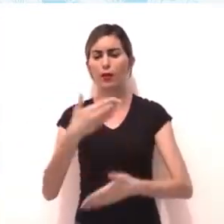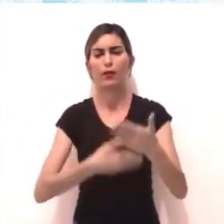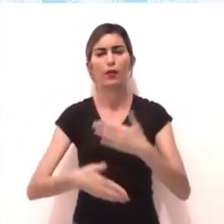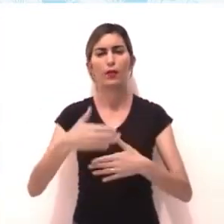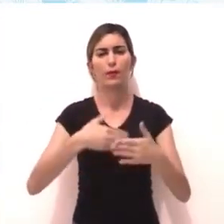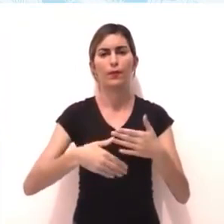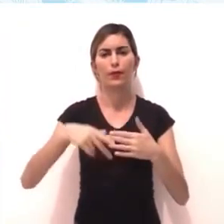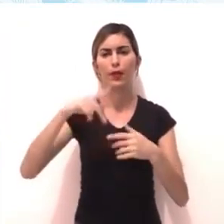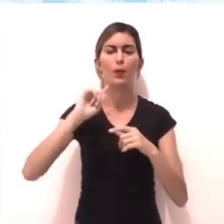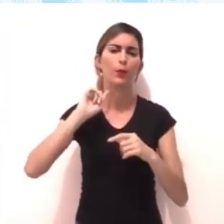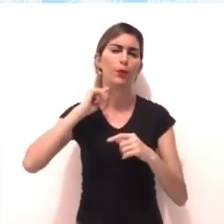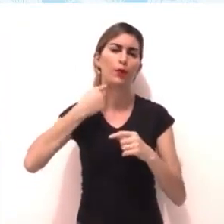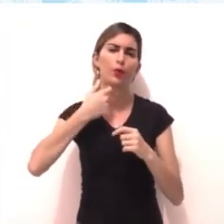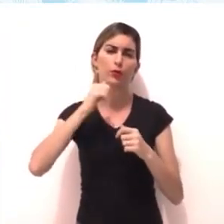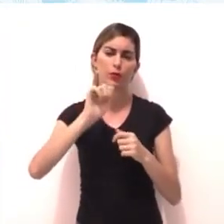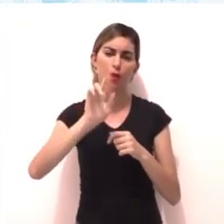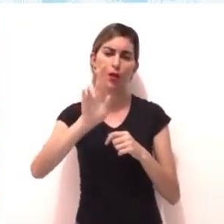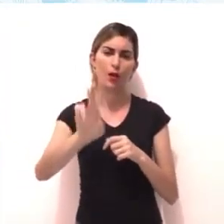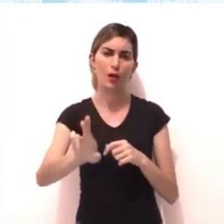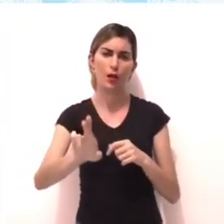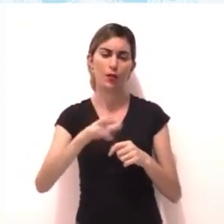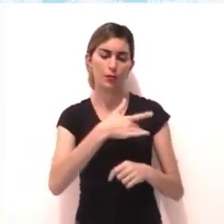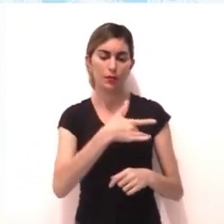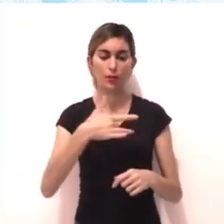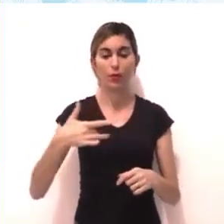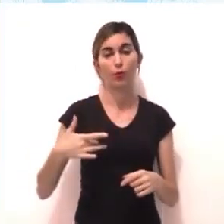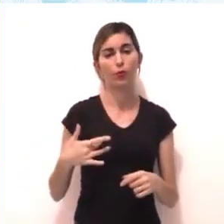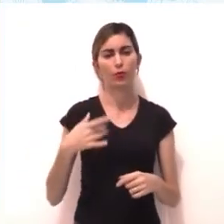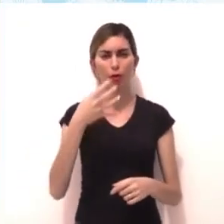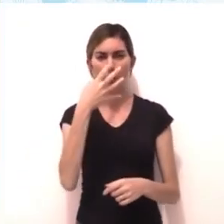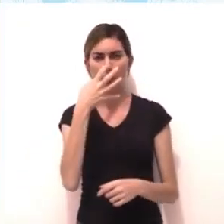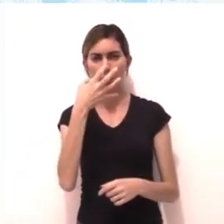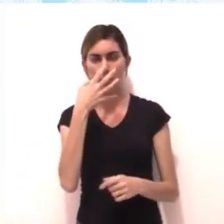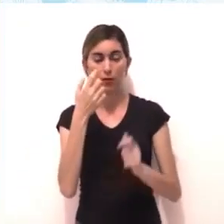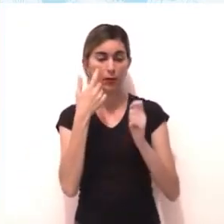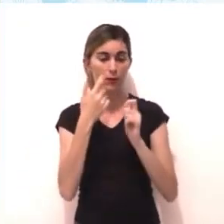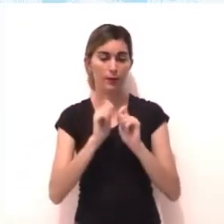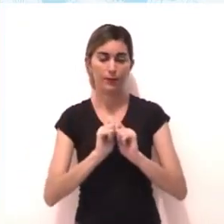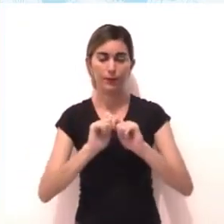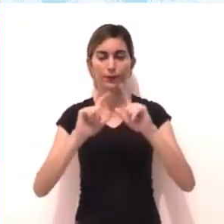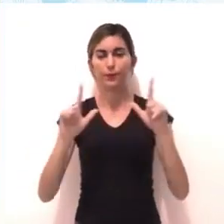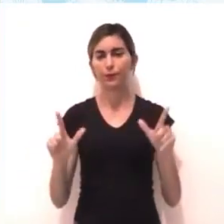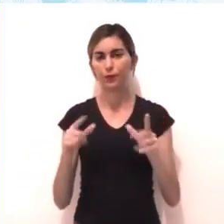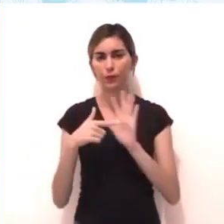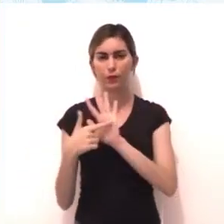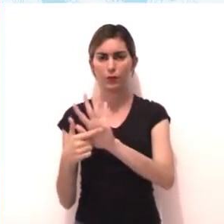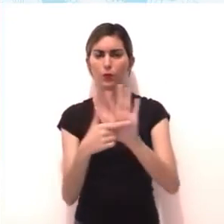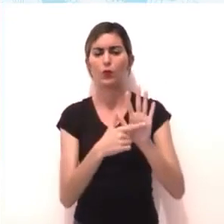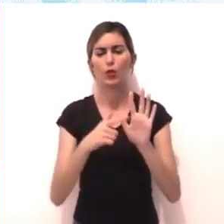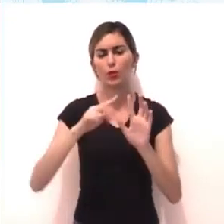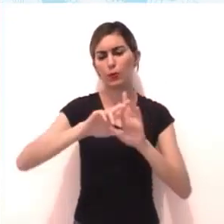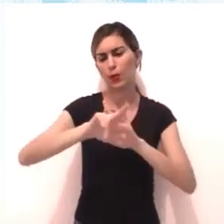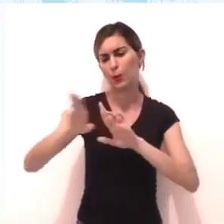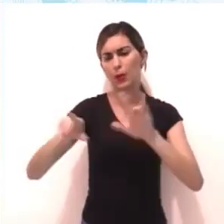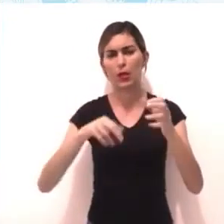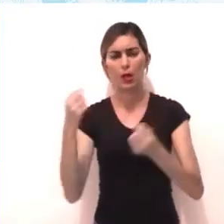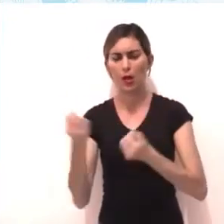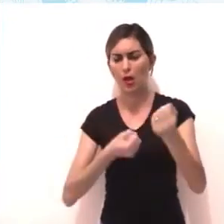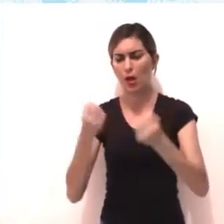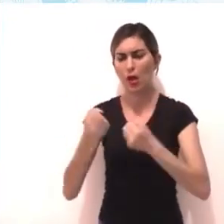entre poluição do ar e saúde. Observe essa imagem aí, que mostra diversos